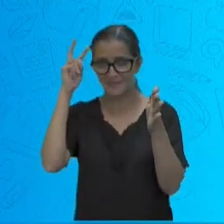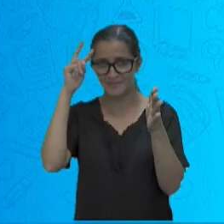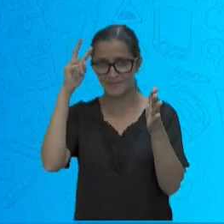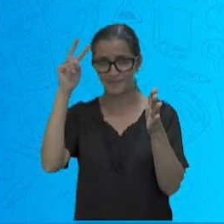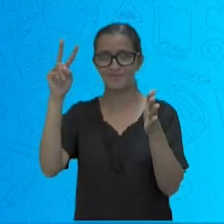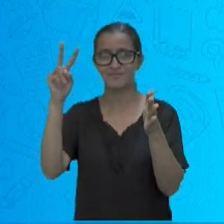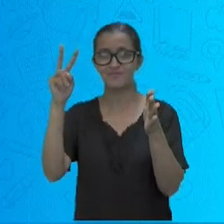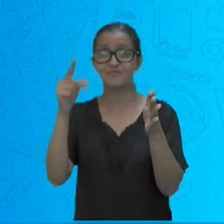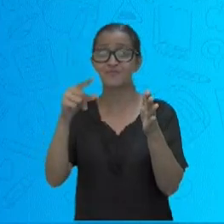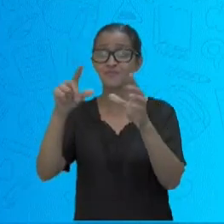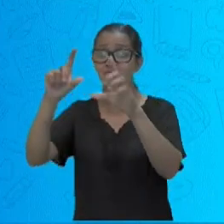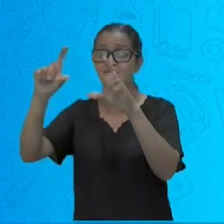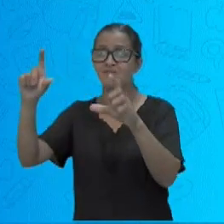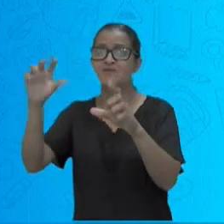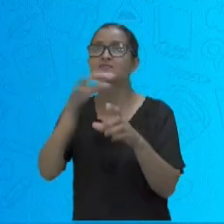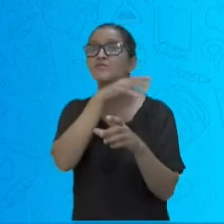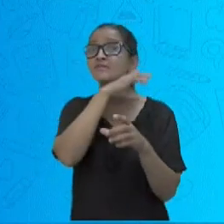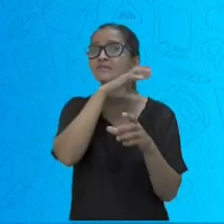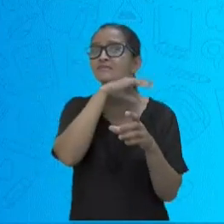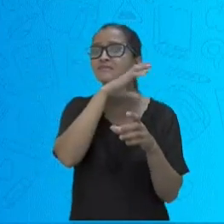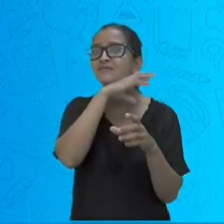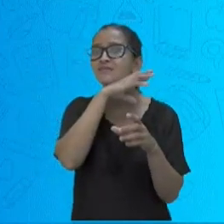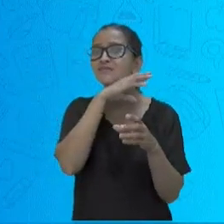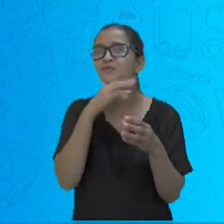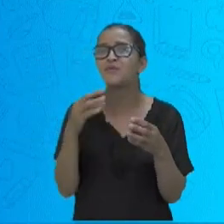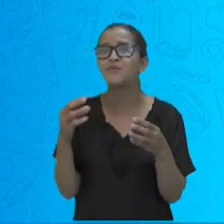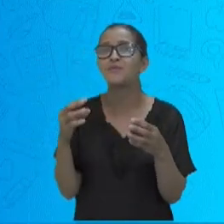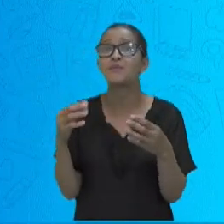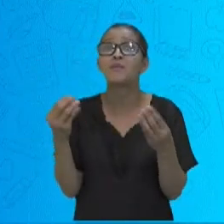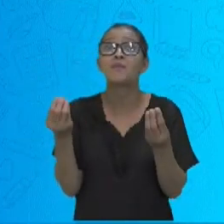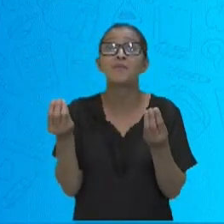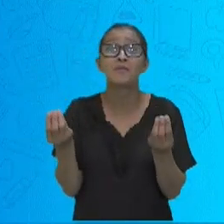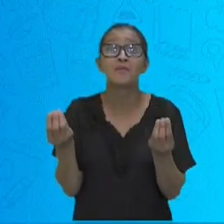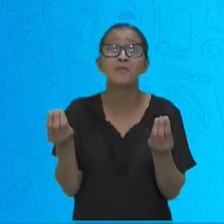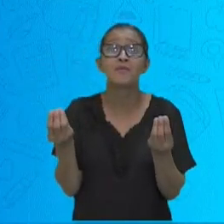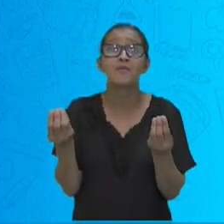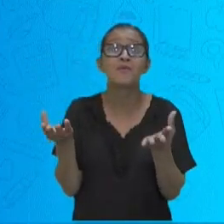Vou colocar aqui então os animais que nós pesquisamos, que é o gato,